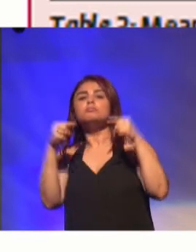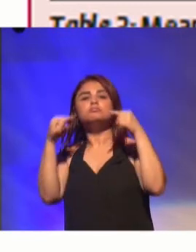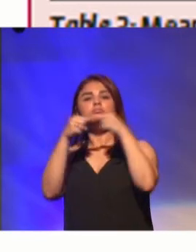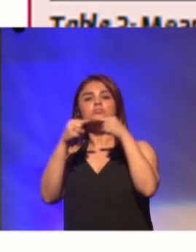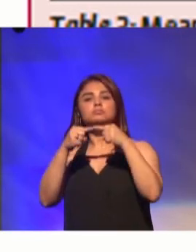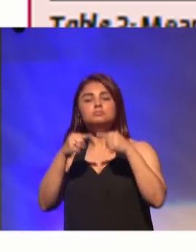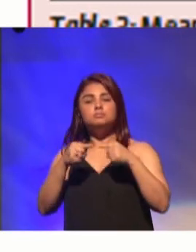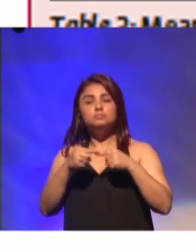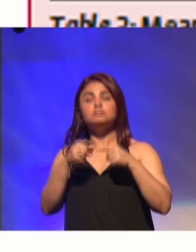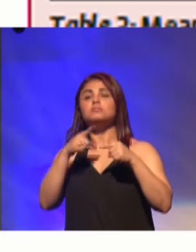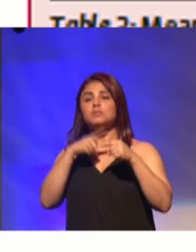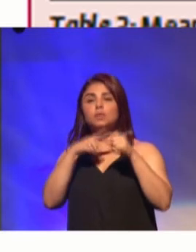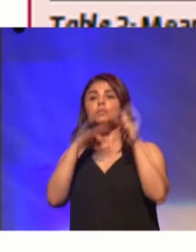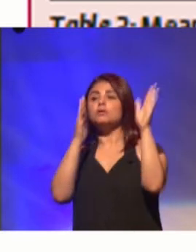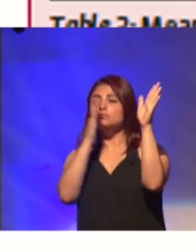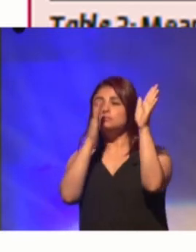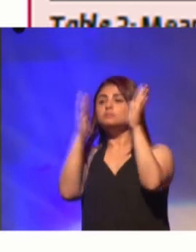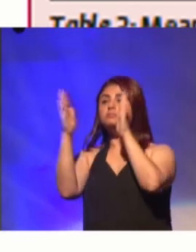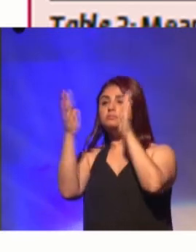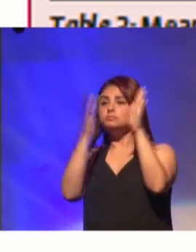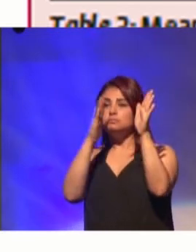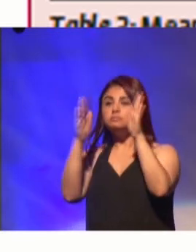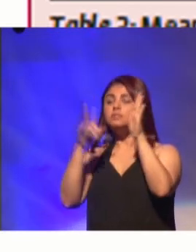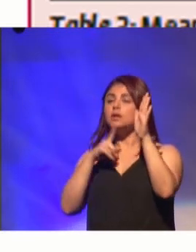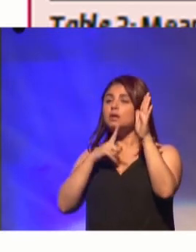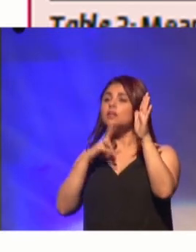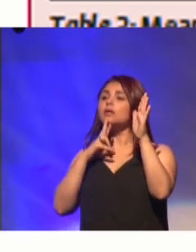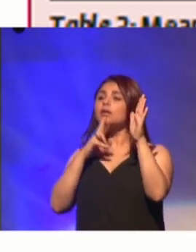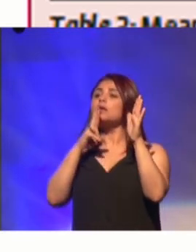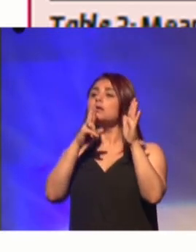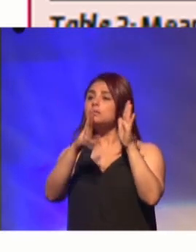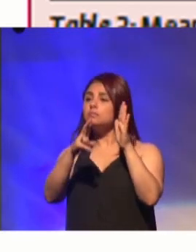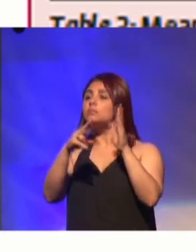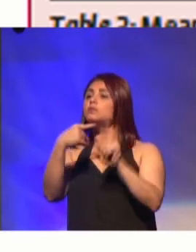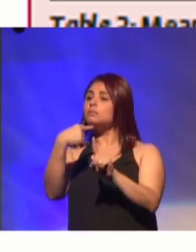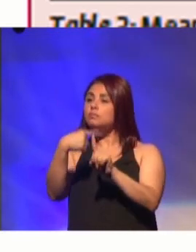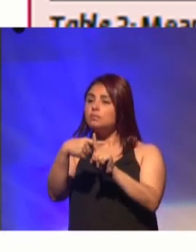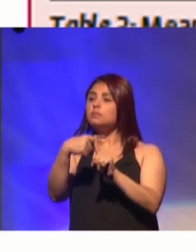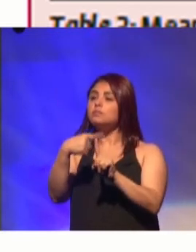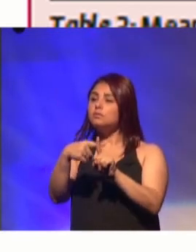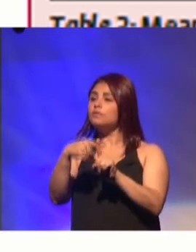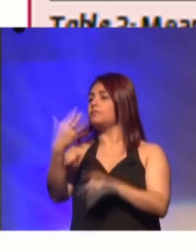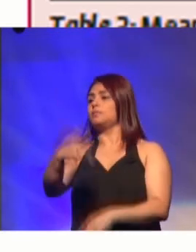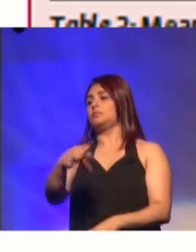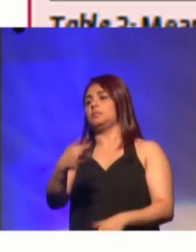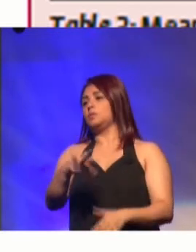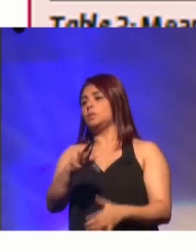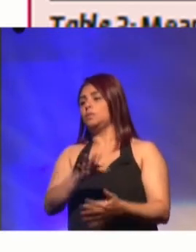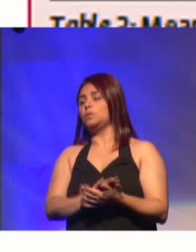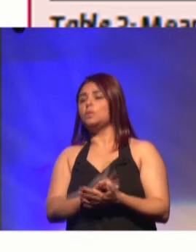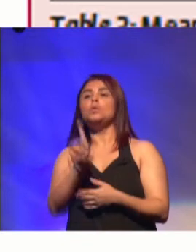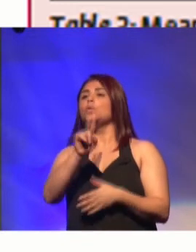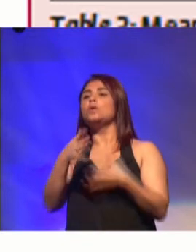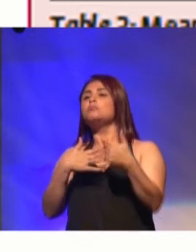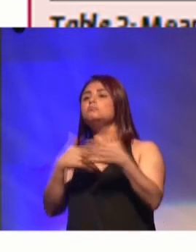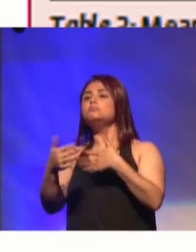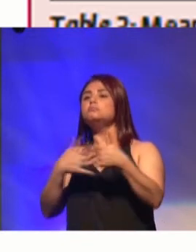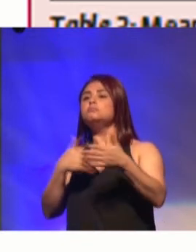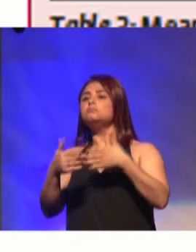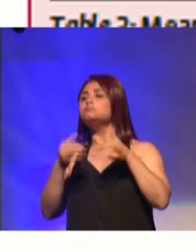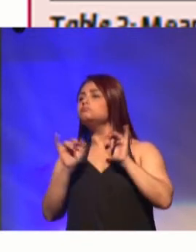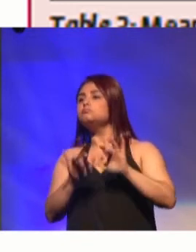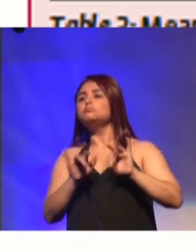adequadas. Então, tem uma faixa de doses que tem as respostas positivas para a dor. Não é de qualquer jeito,